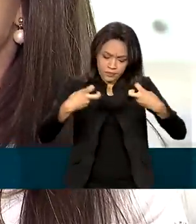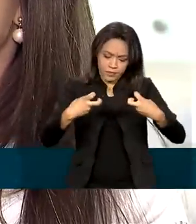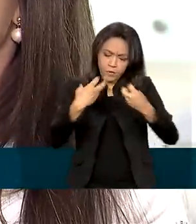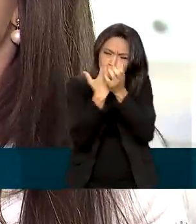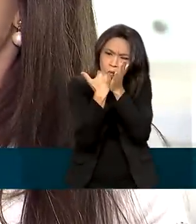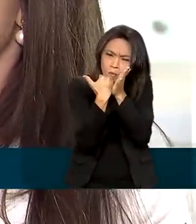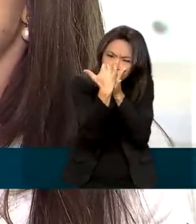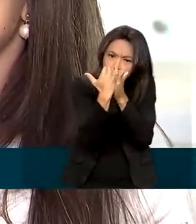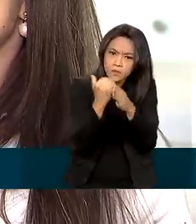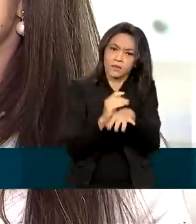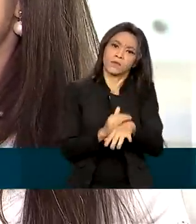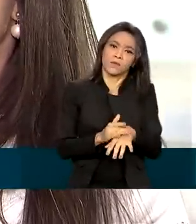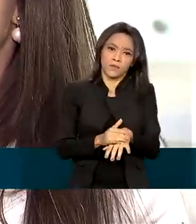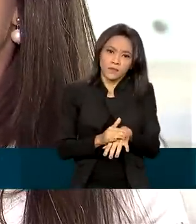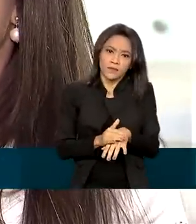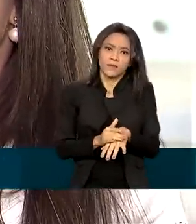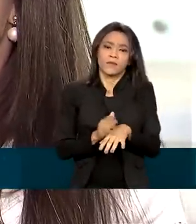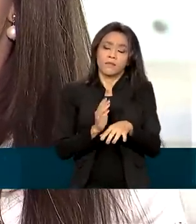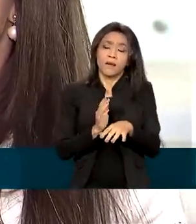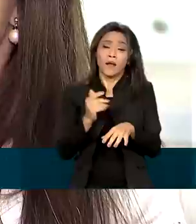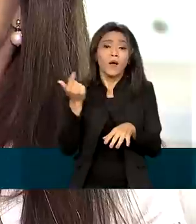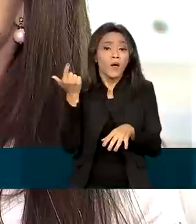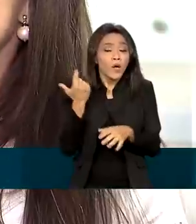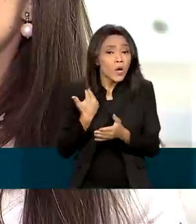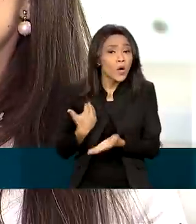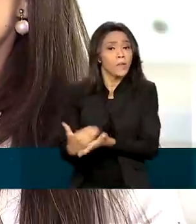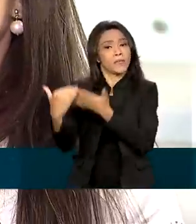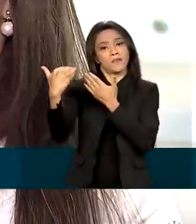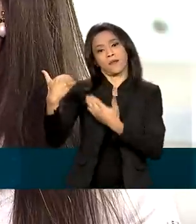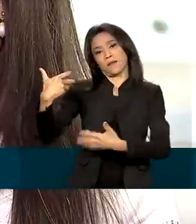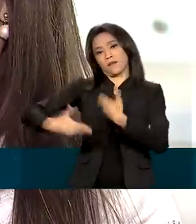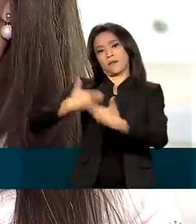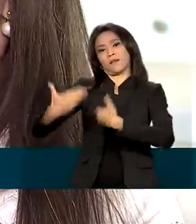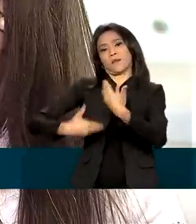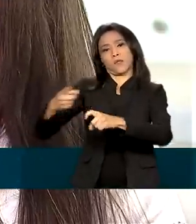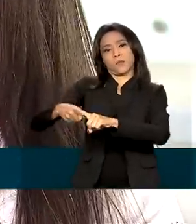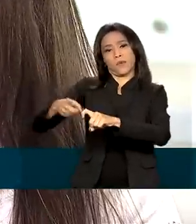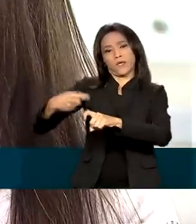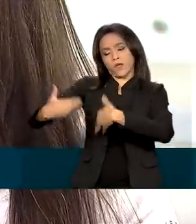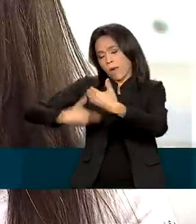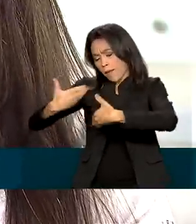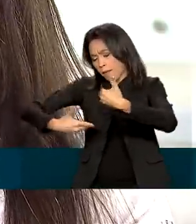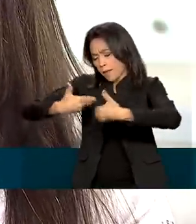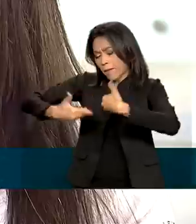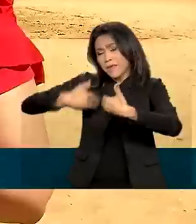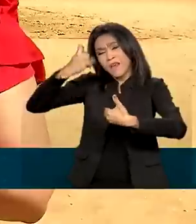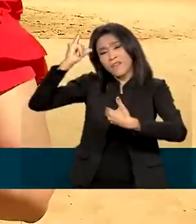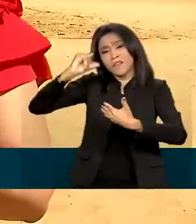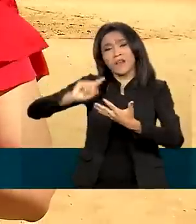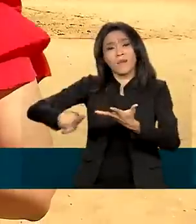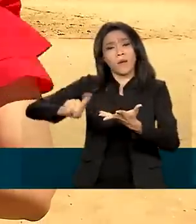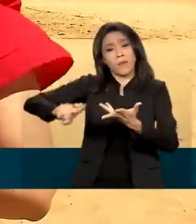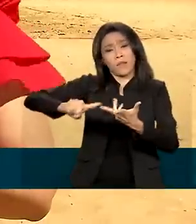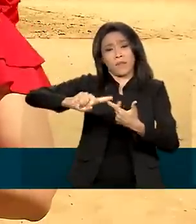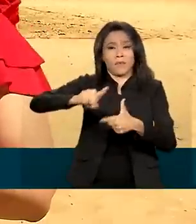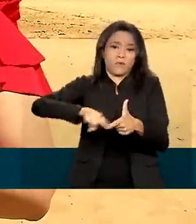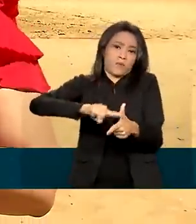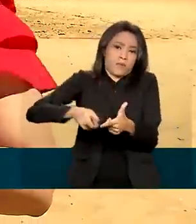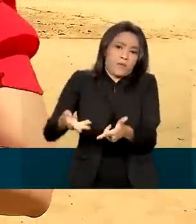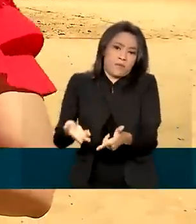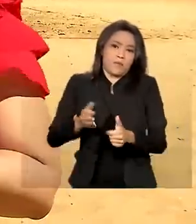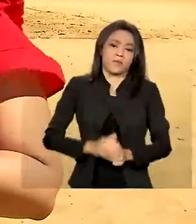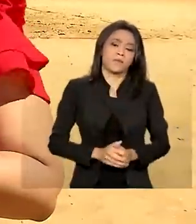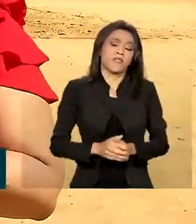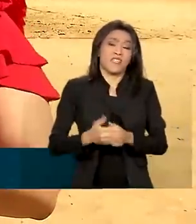início, para que a gente possa tratar essas doenças e evitar todos esses problemas. Para deixar essas